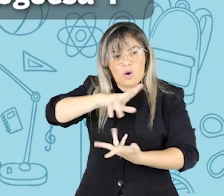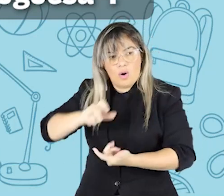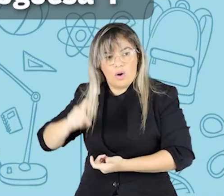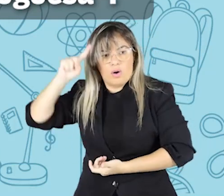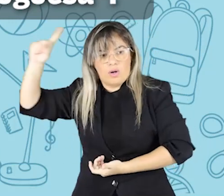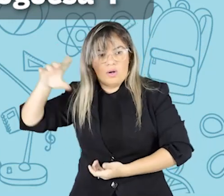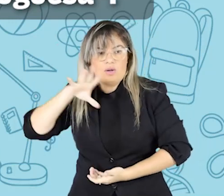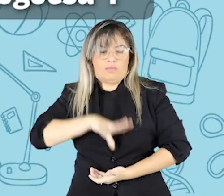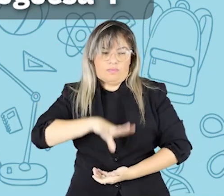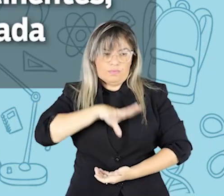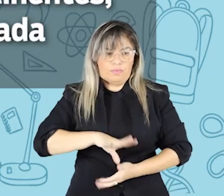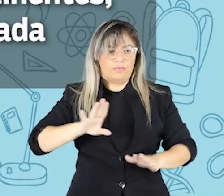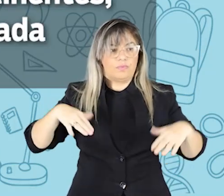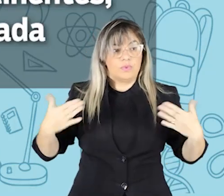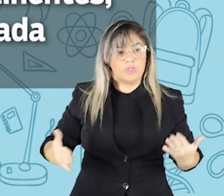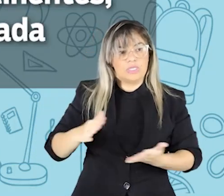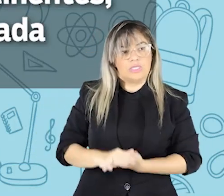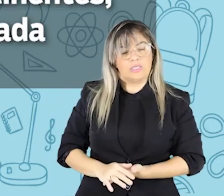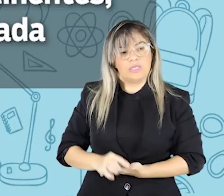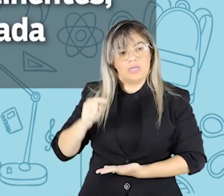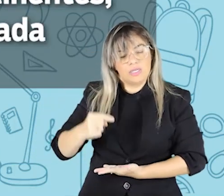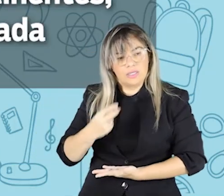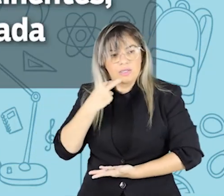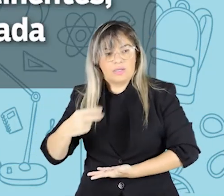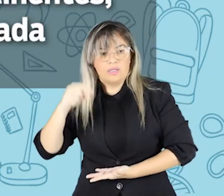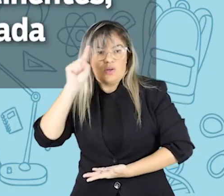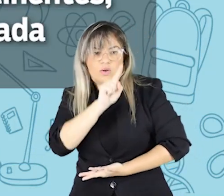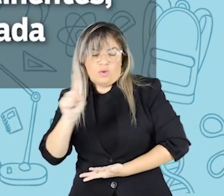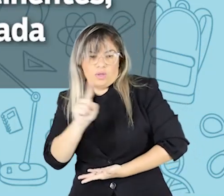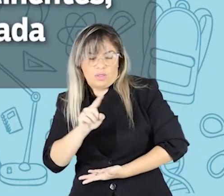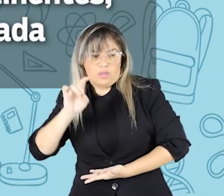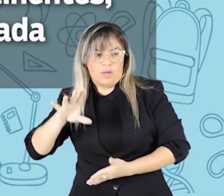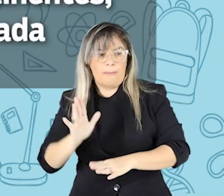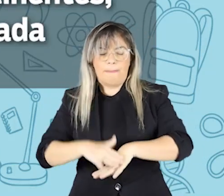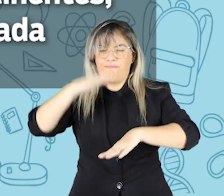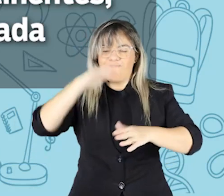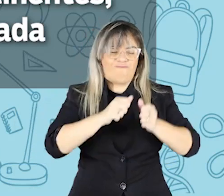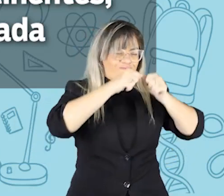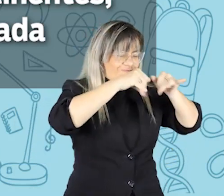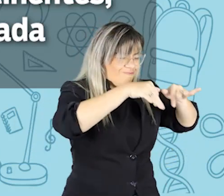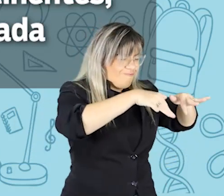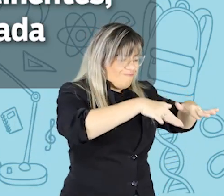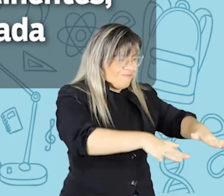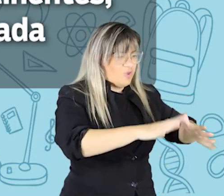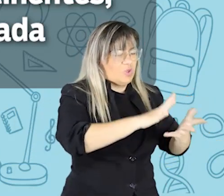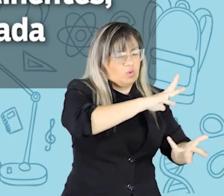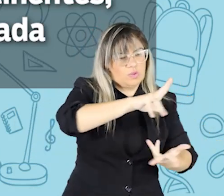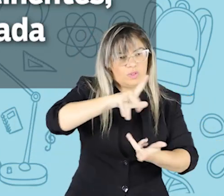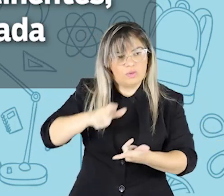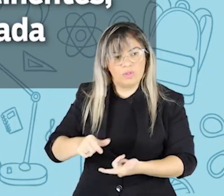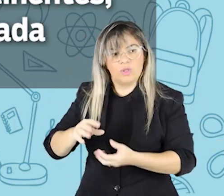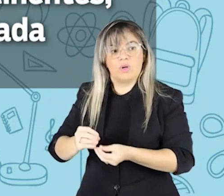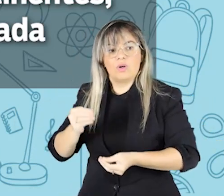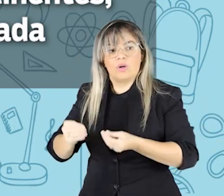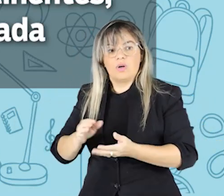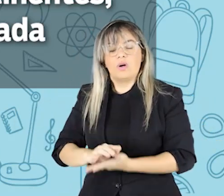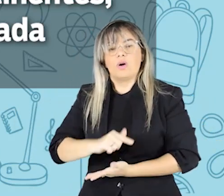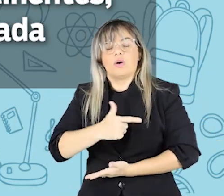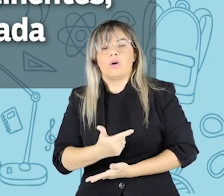Língua Portuguesa. A língua portuguesa é não só uma das línguas mais difundidas no mundo, com